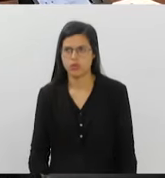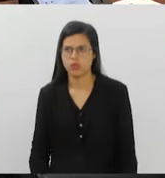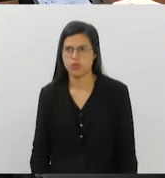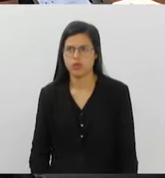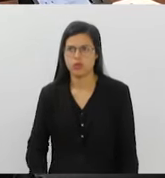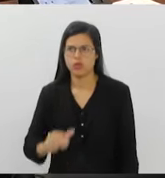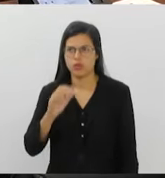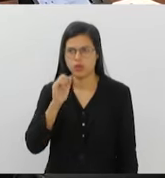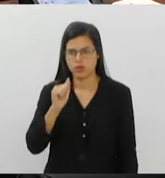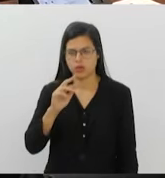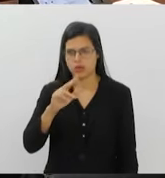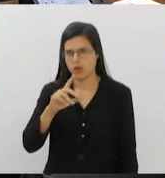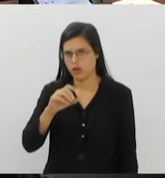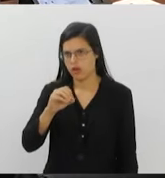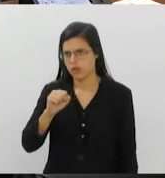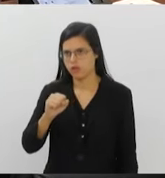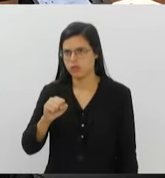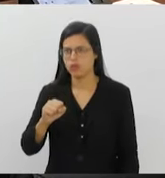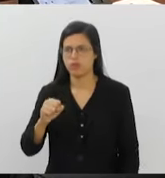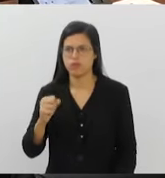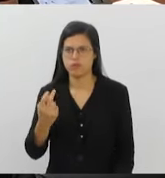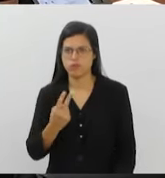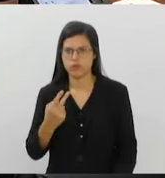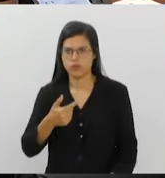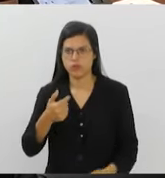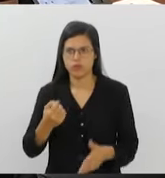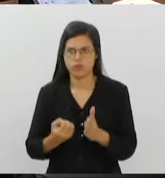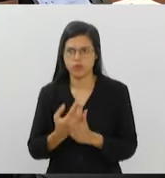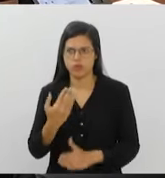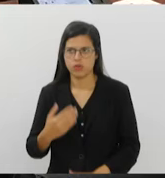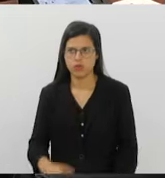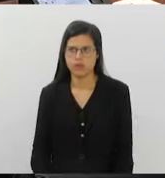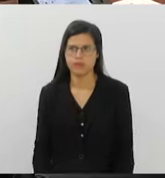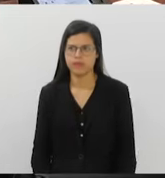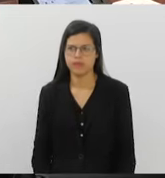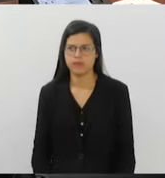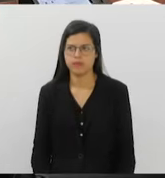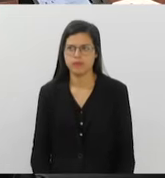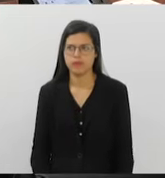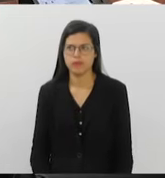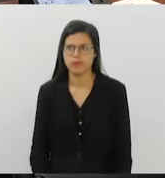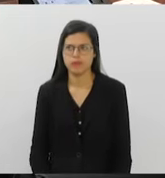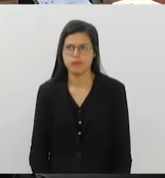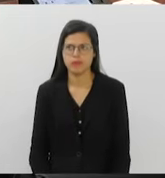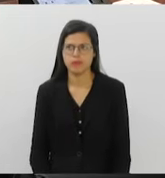Macedo, deputado presidente. Carlos Macedo, deputado Dino, coautoria. Carlos Macedo também. Ok.